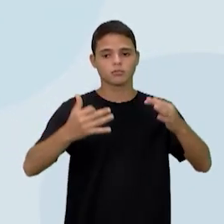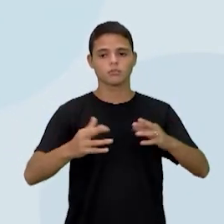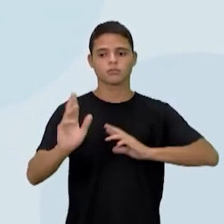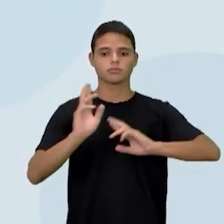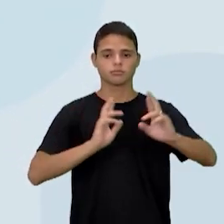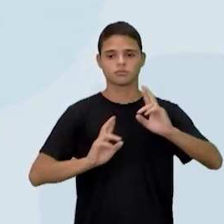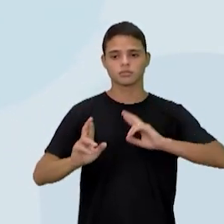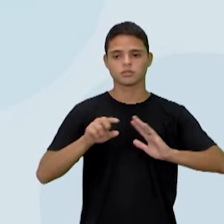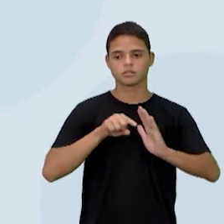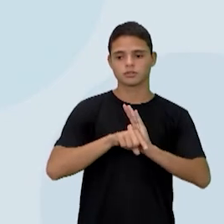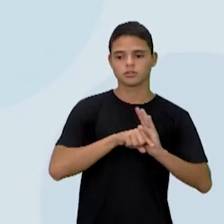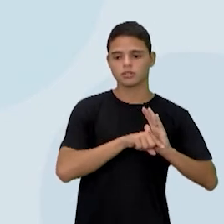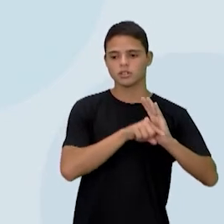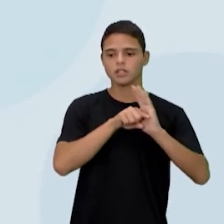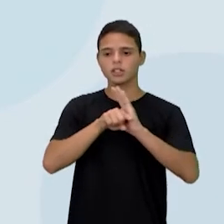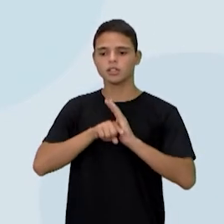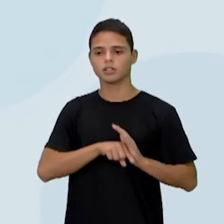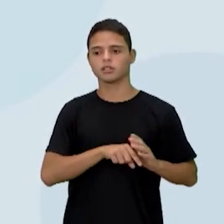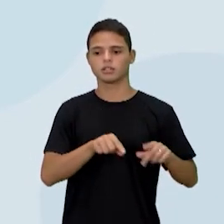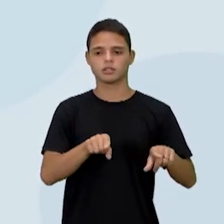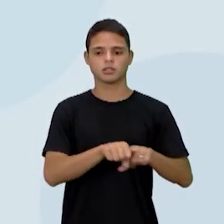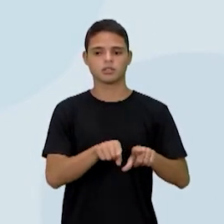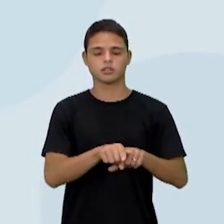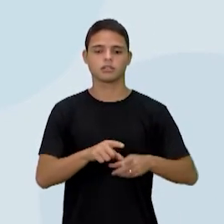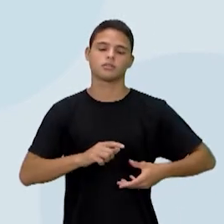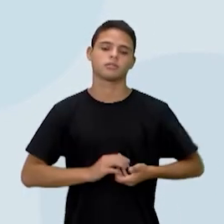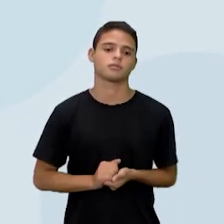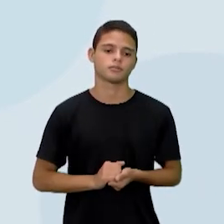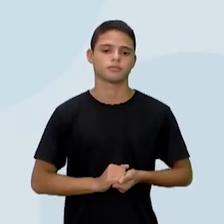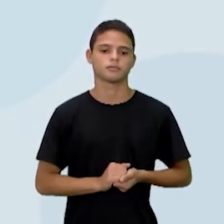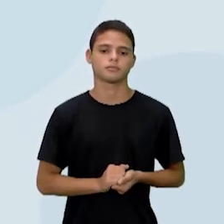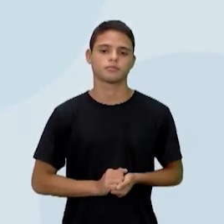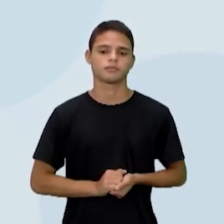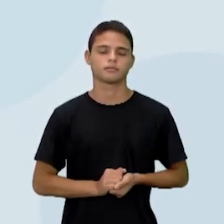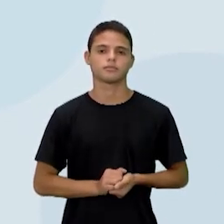da pesquisa. Eu tenho uma pesquisa que eu estou